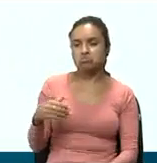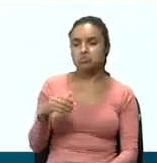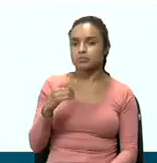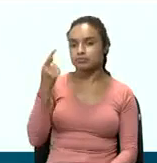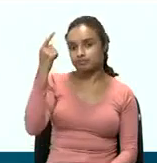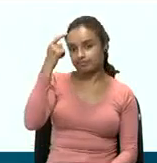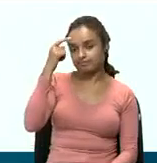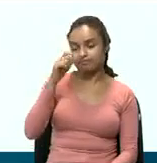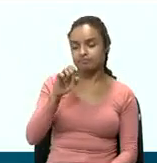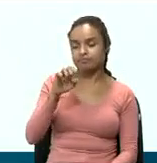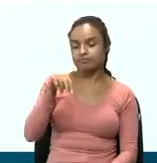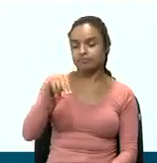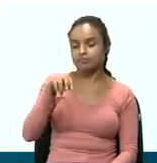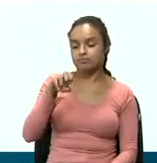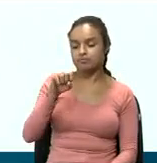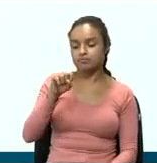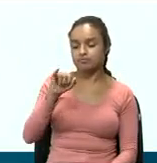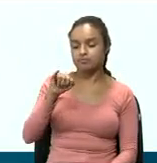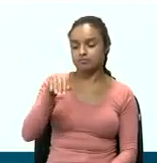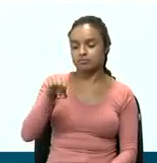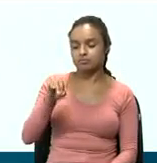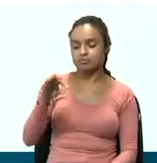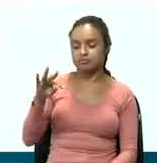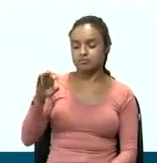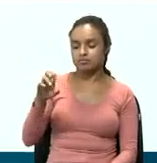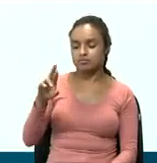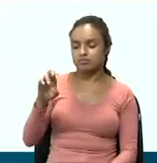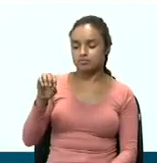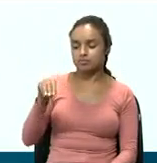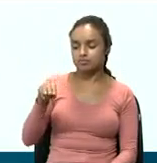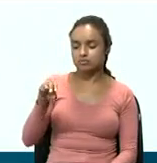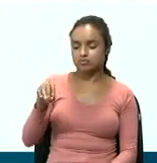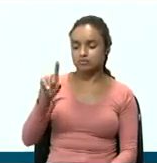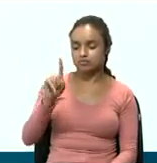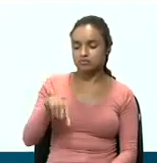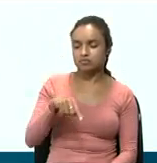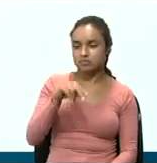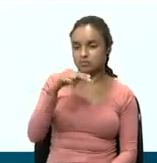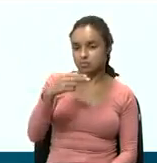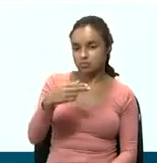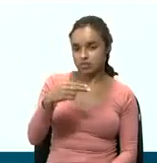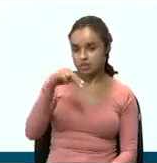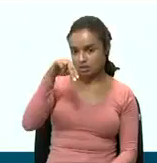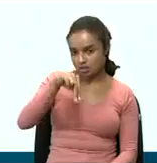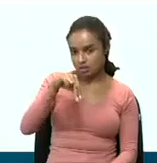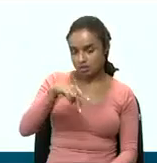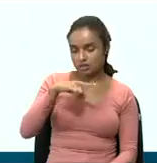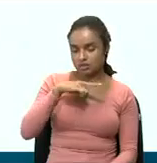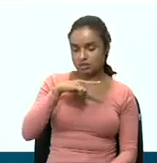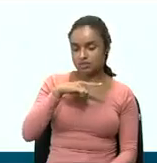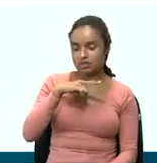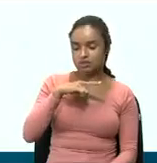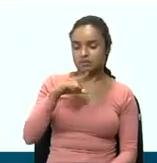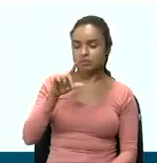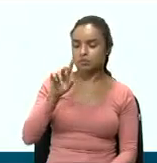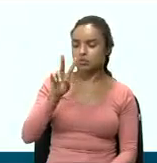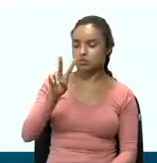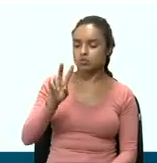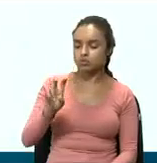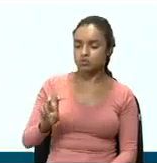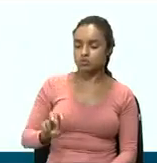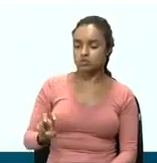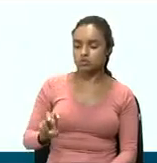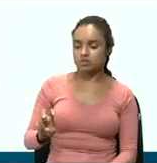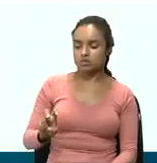acontecer? Para n, eu terei então no caso 2/5, olha só,